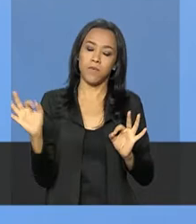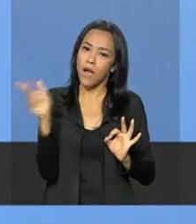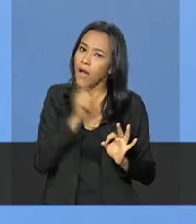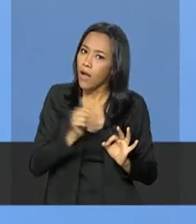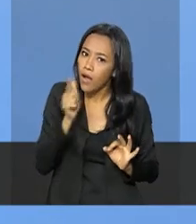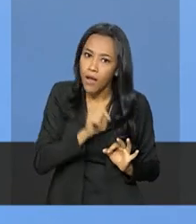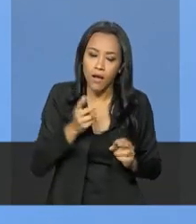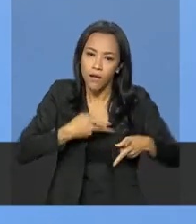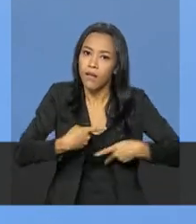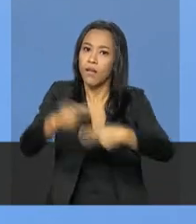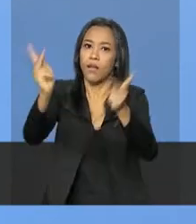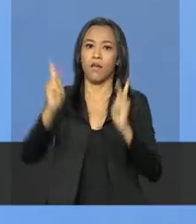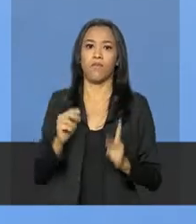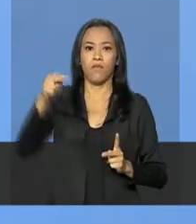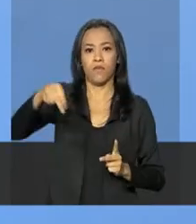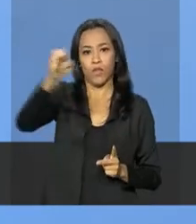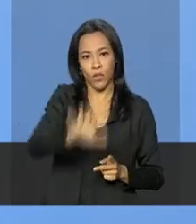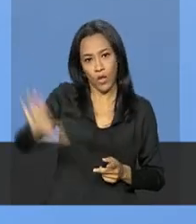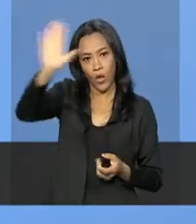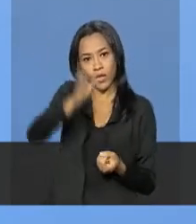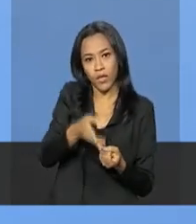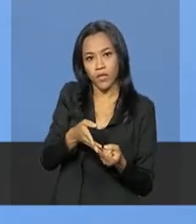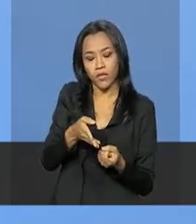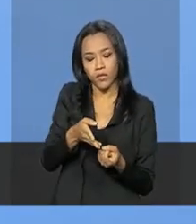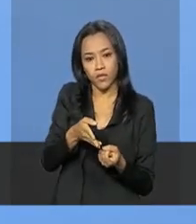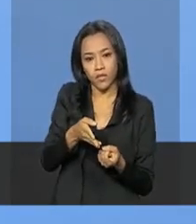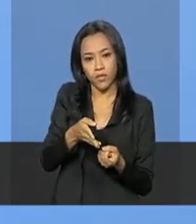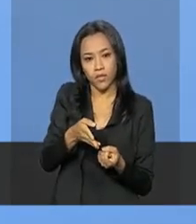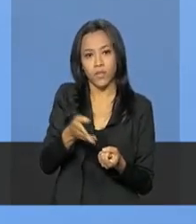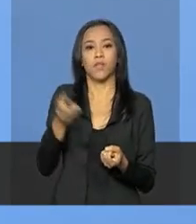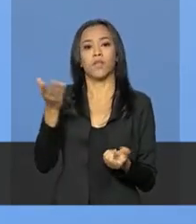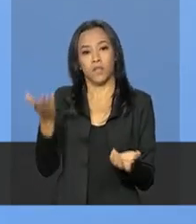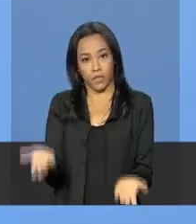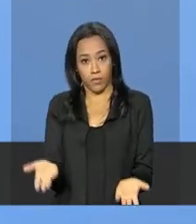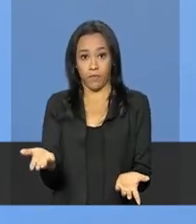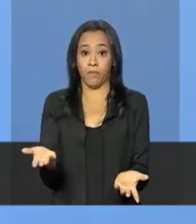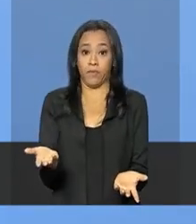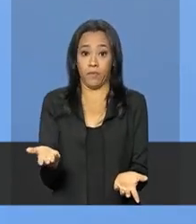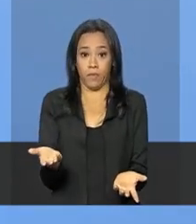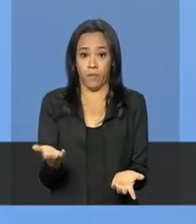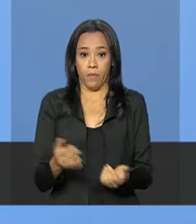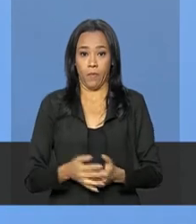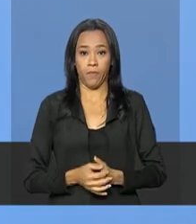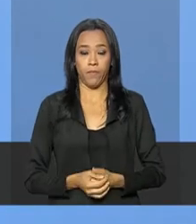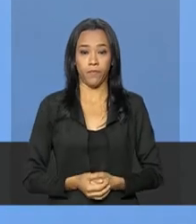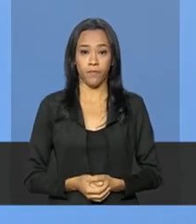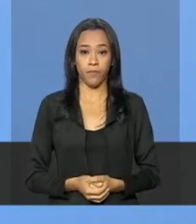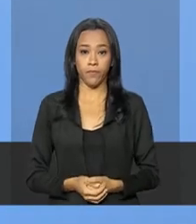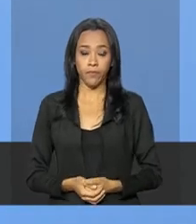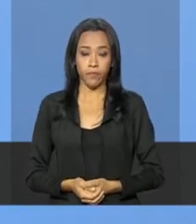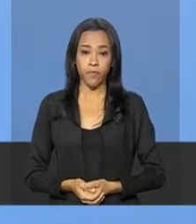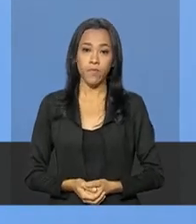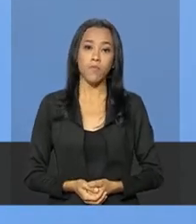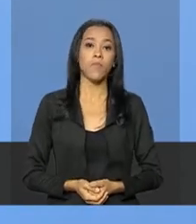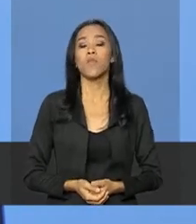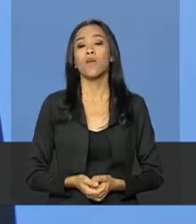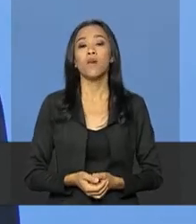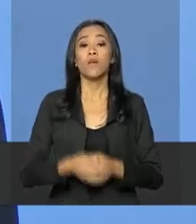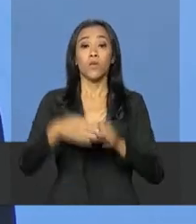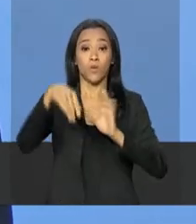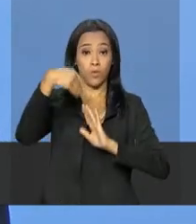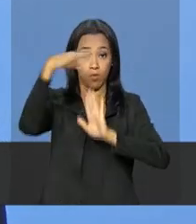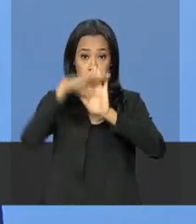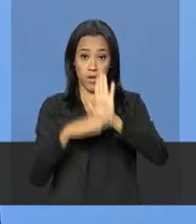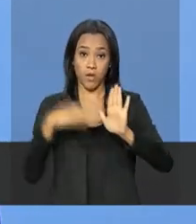todo o nordeste no caso do mearim em do minha casa minha casa minha vida é